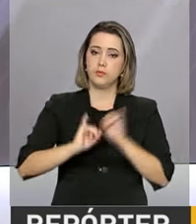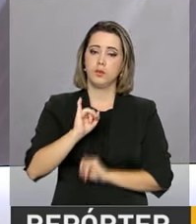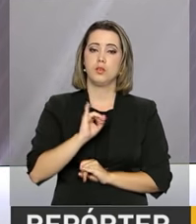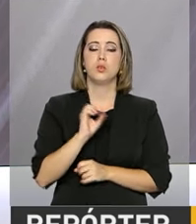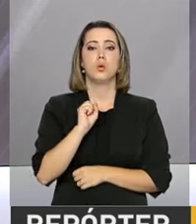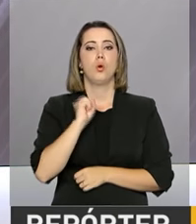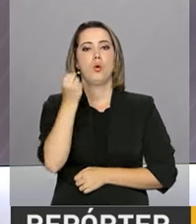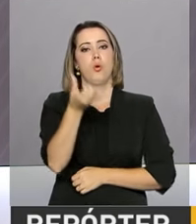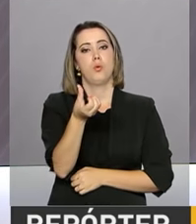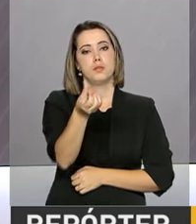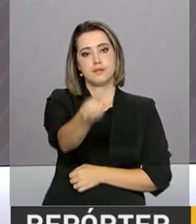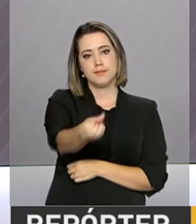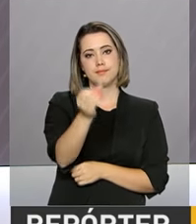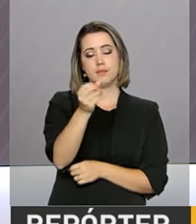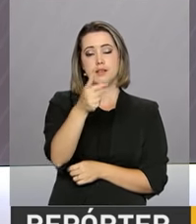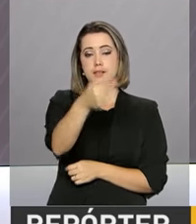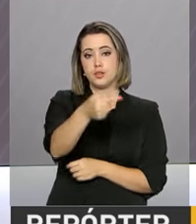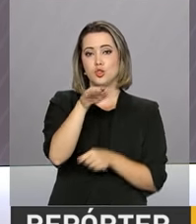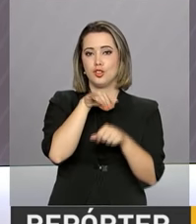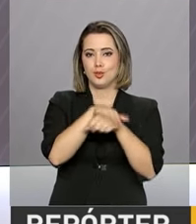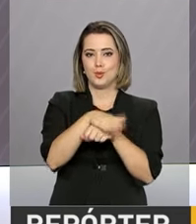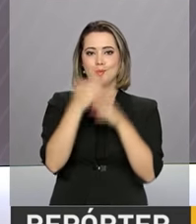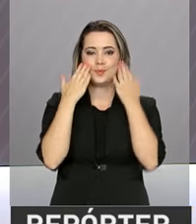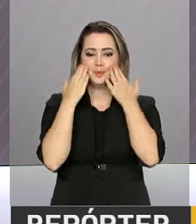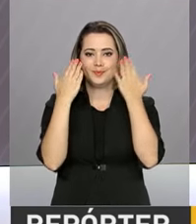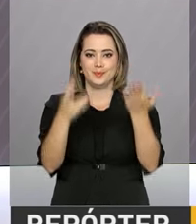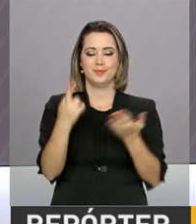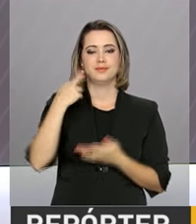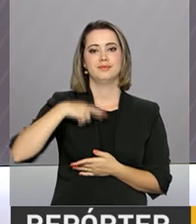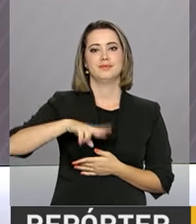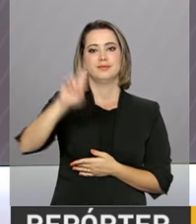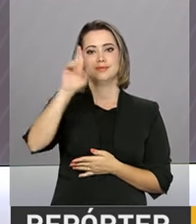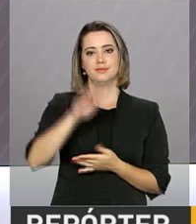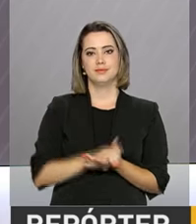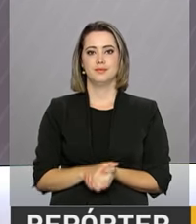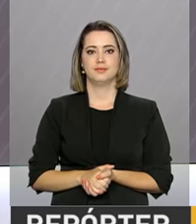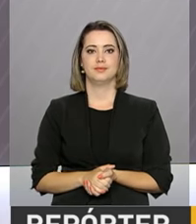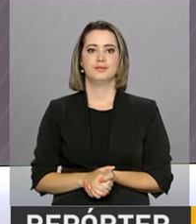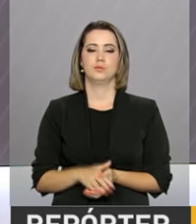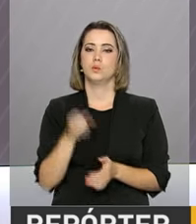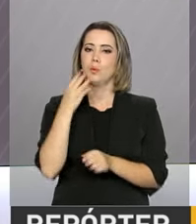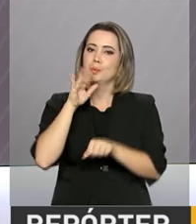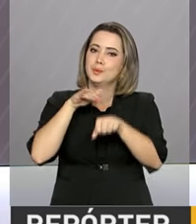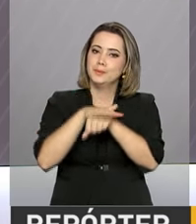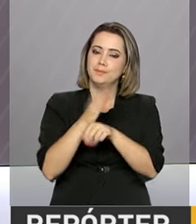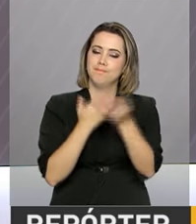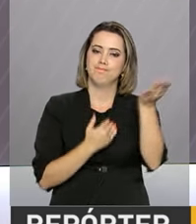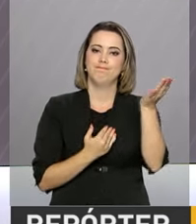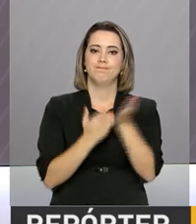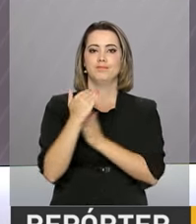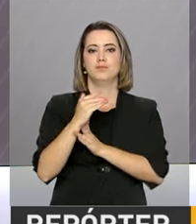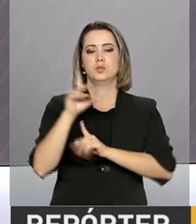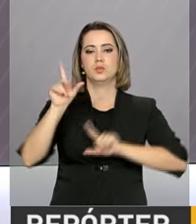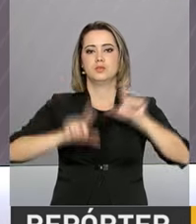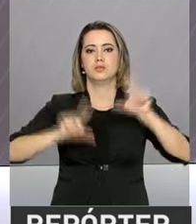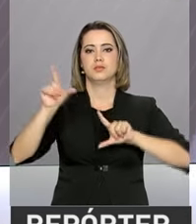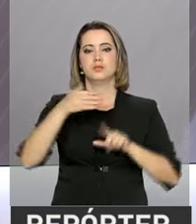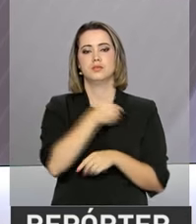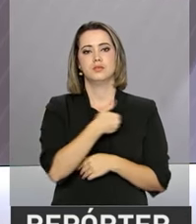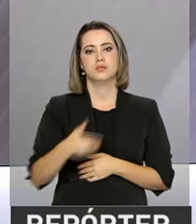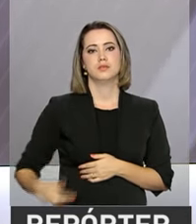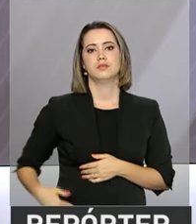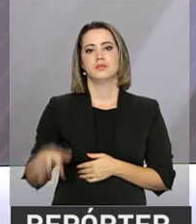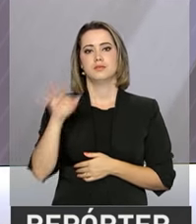outras informações ou às sete da noite na próxima edição do repórter nbr uma ótima noite pra você e continue com a gente